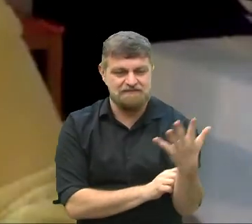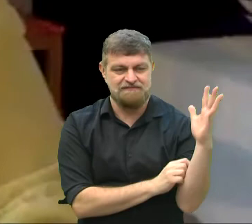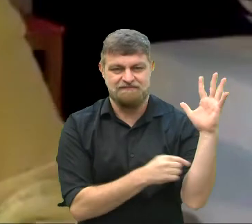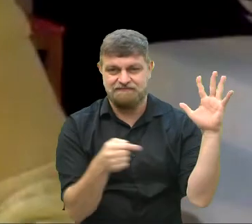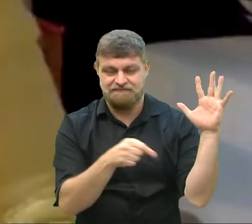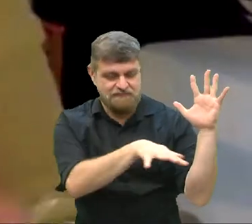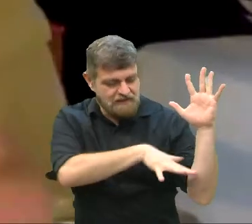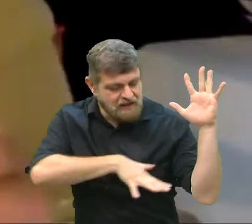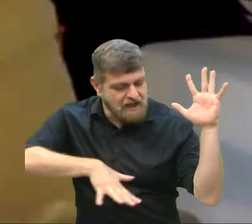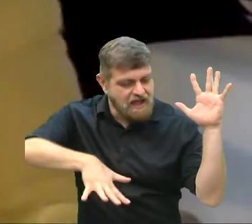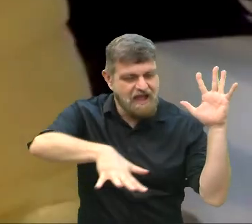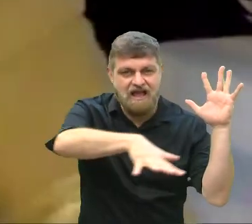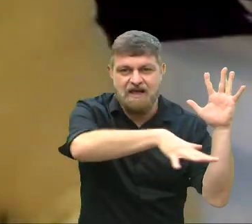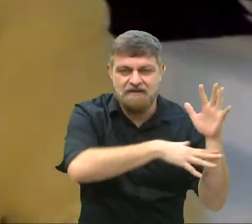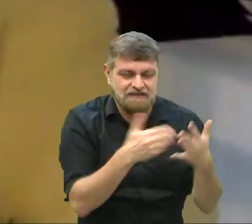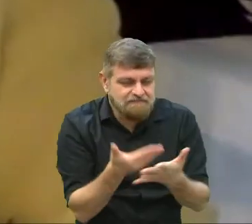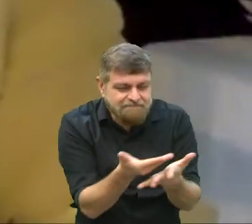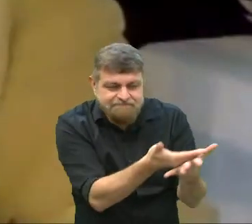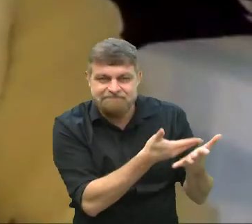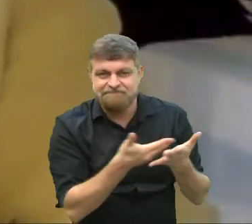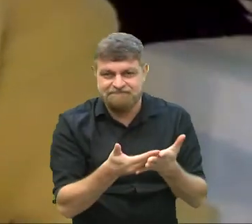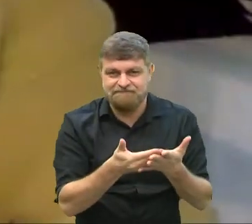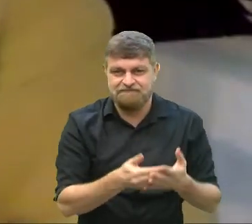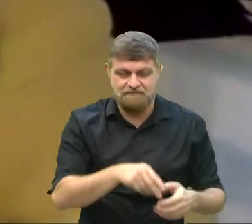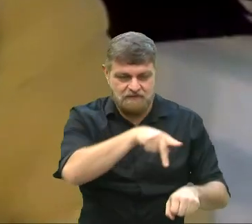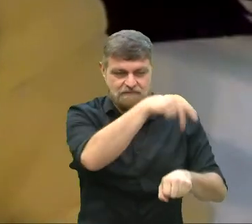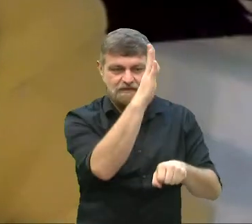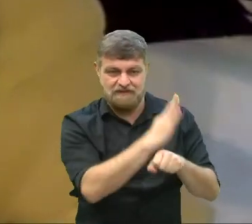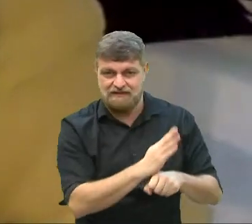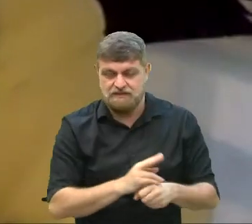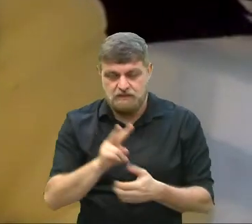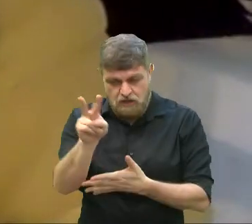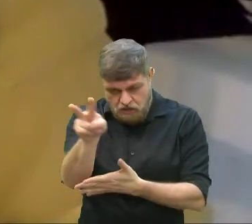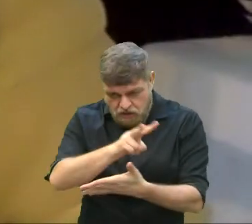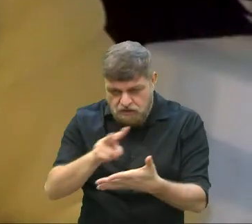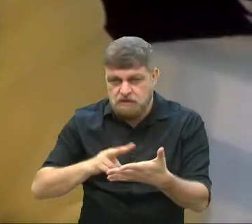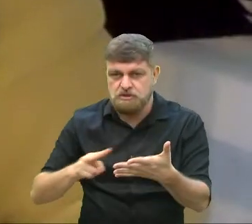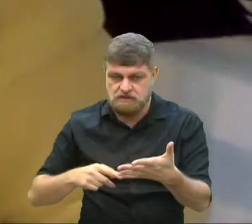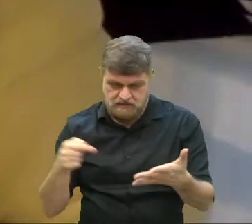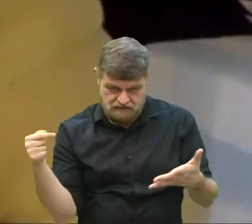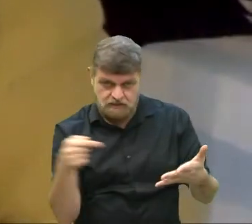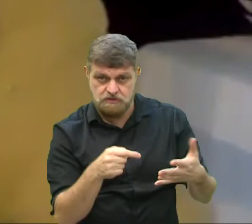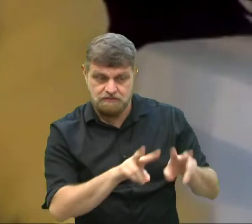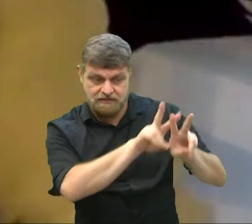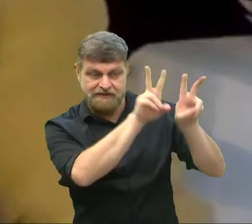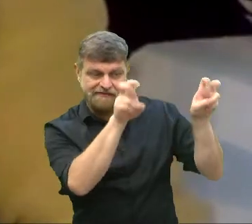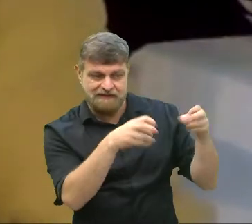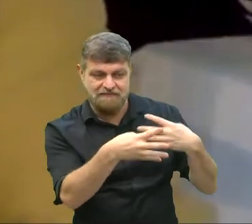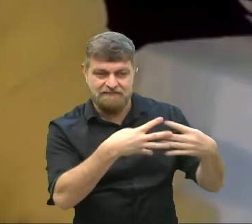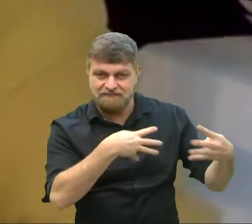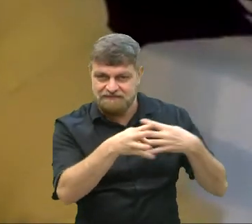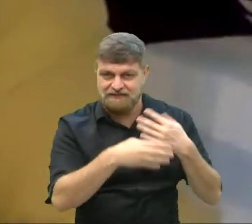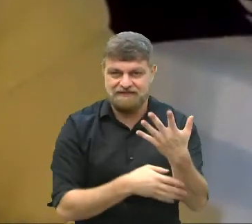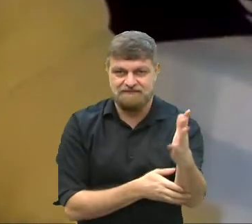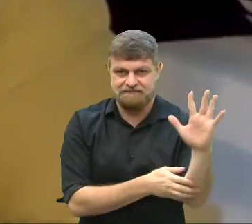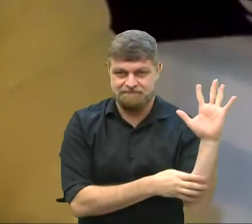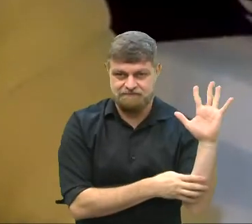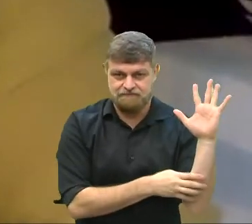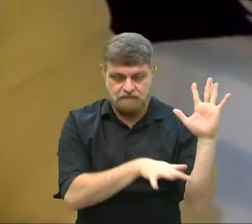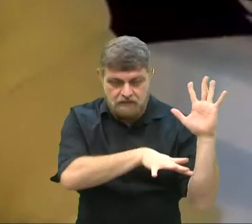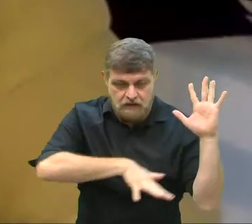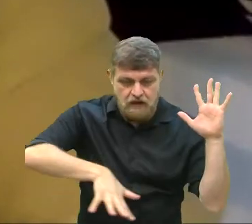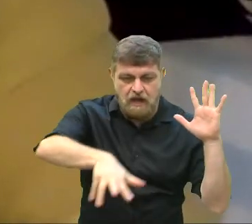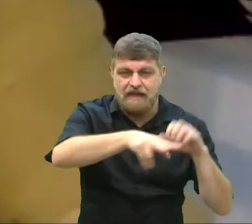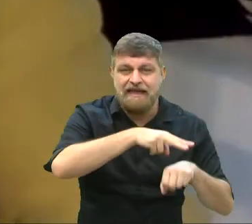das áreas mais bem estudadas desse país. Eu já li muitos trabalhos a respeito disso. E essas áreas verdes em